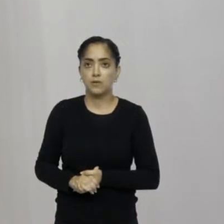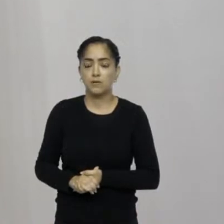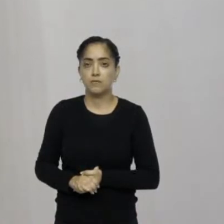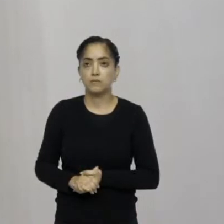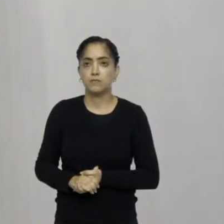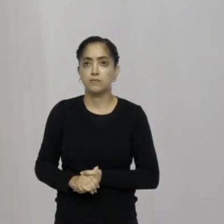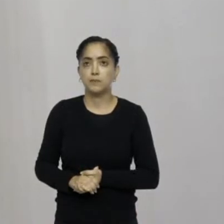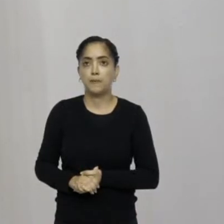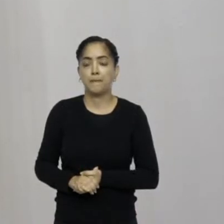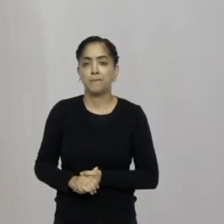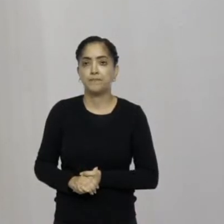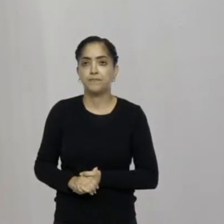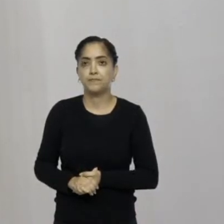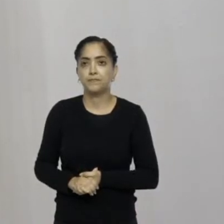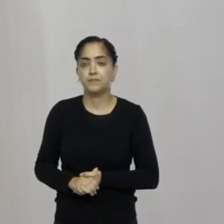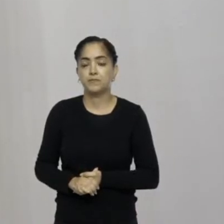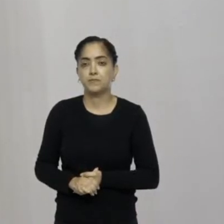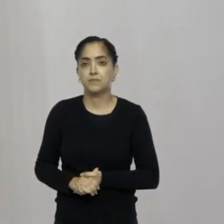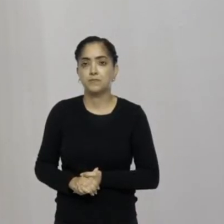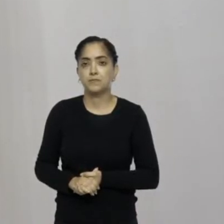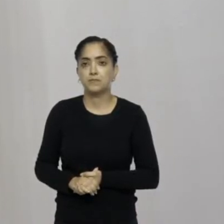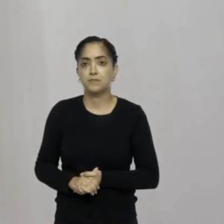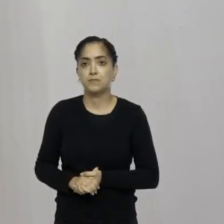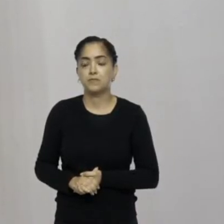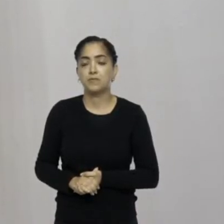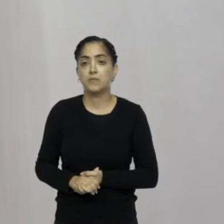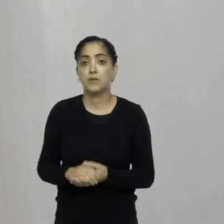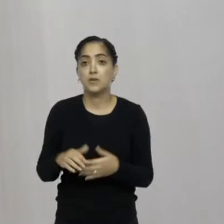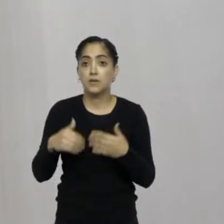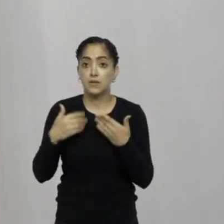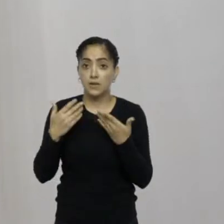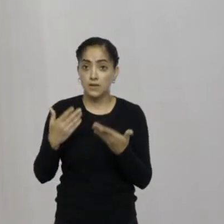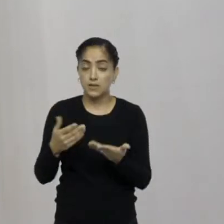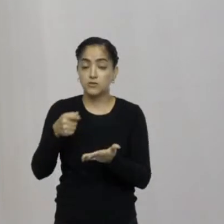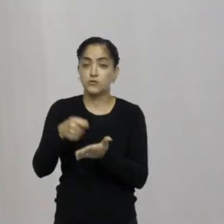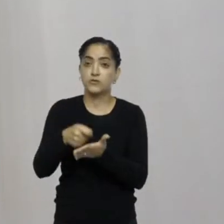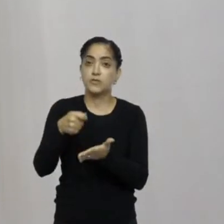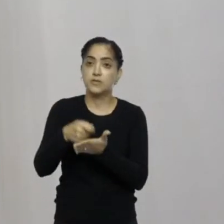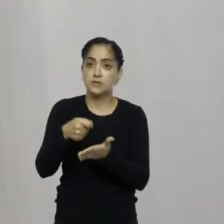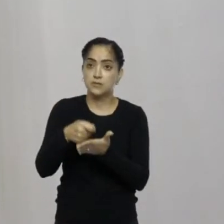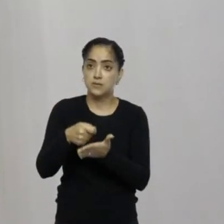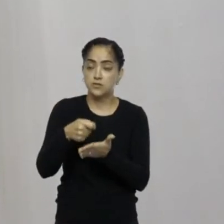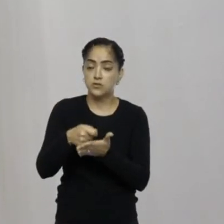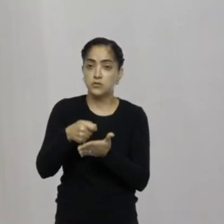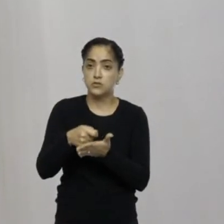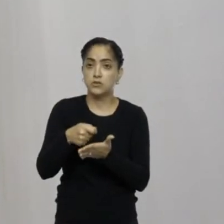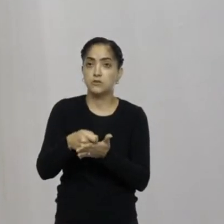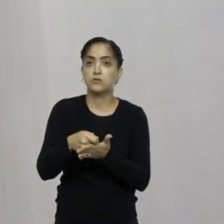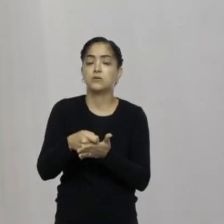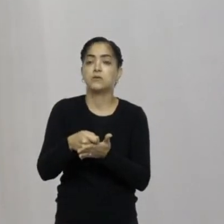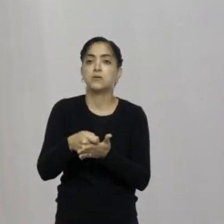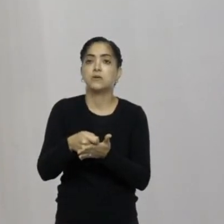E aí a gente fica insistindo naquilo que, infelizmente,